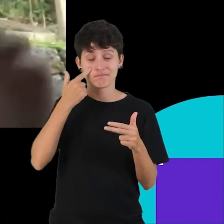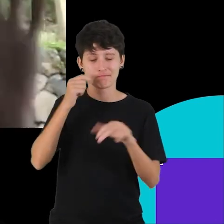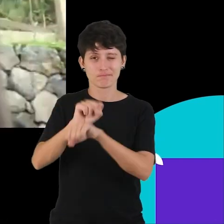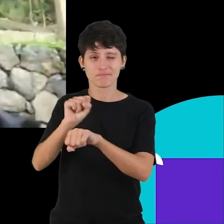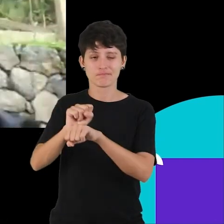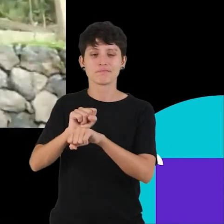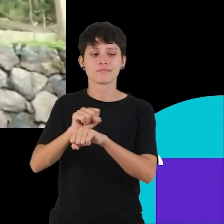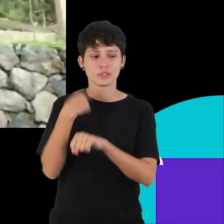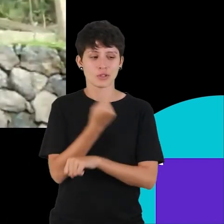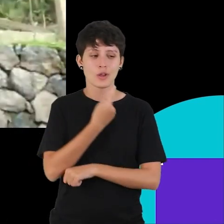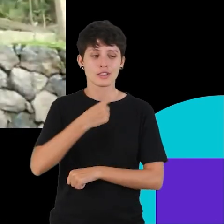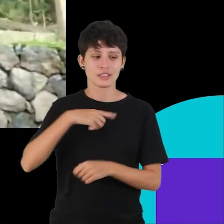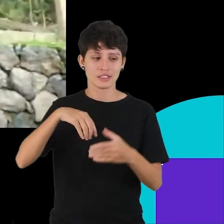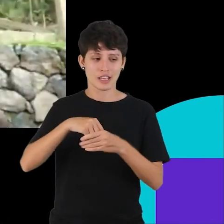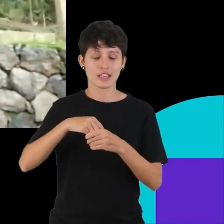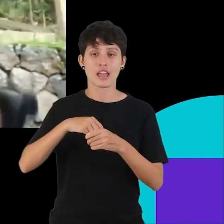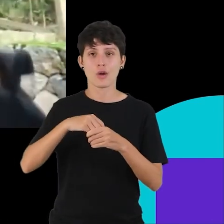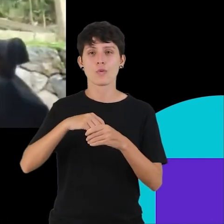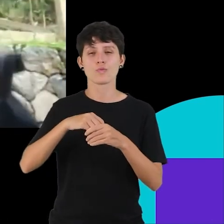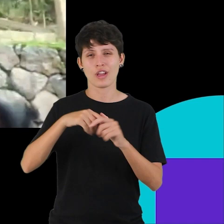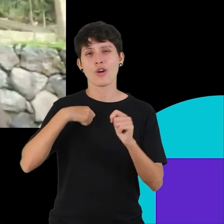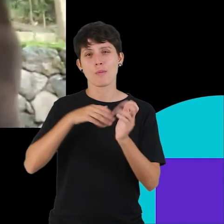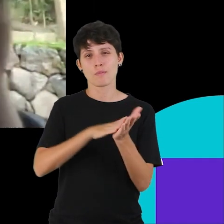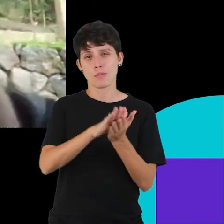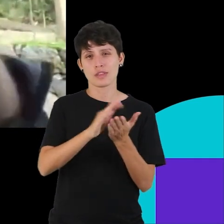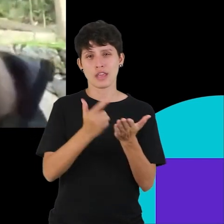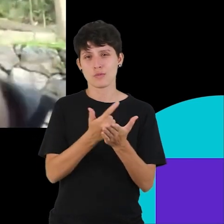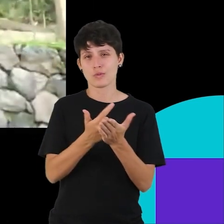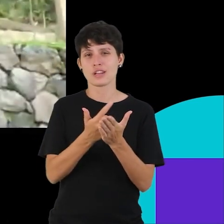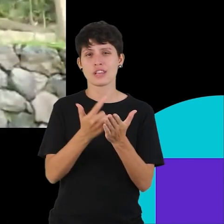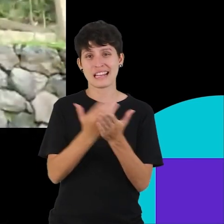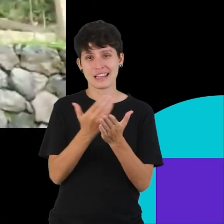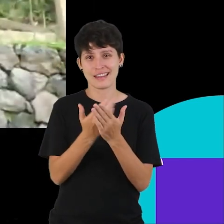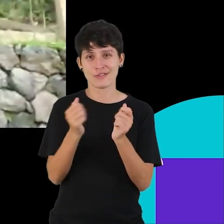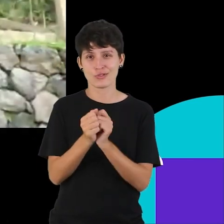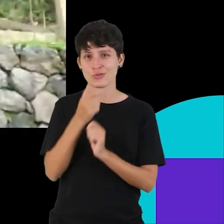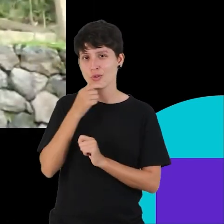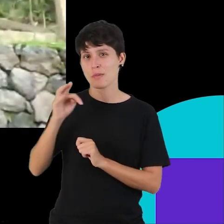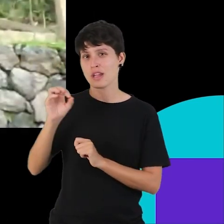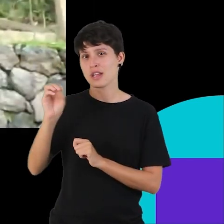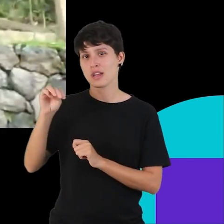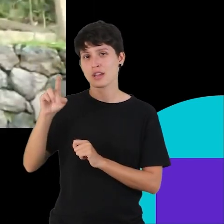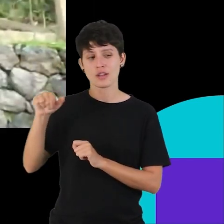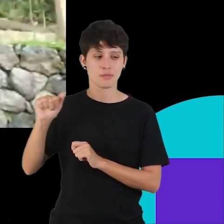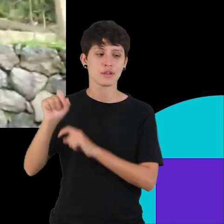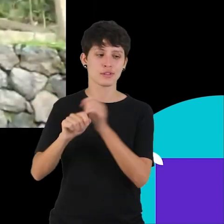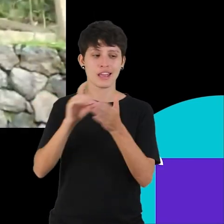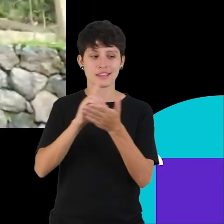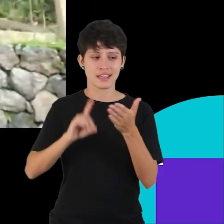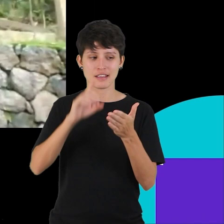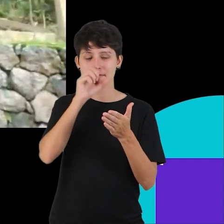Ele é, assim, acho que alguns de vocês já devem conhecer, mas ele é uma estrutura de mapeamento de sistemas. Ele tem